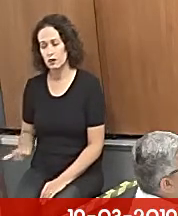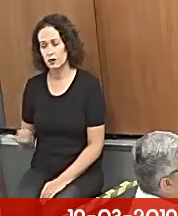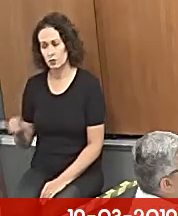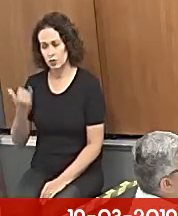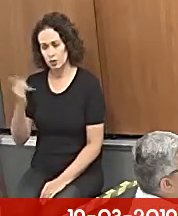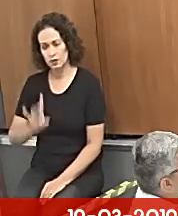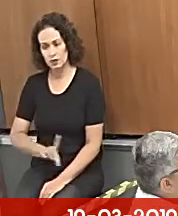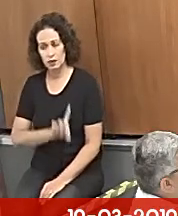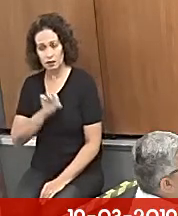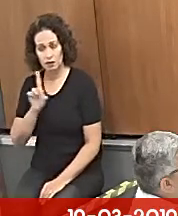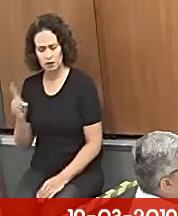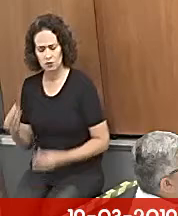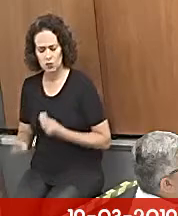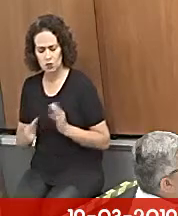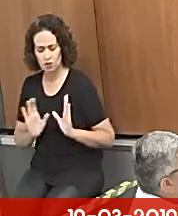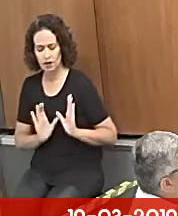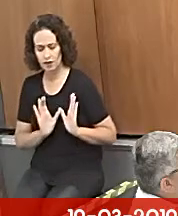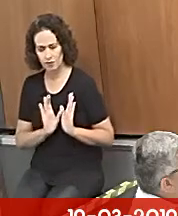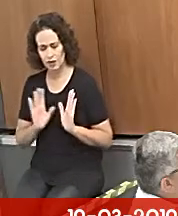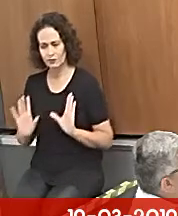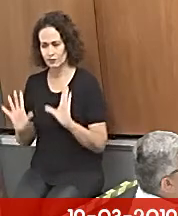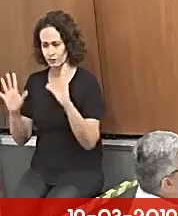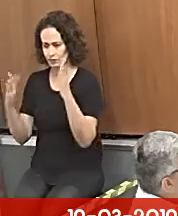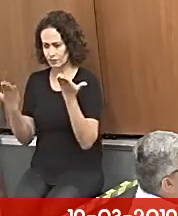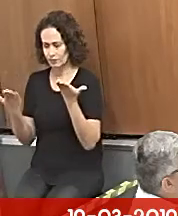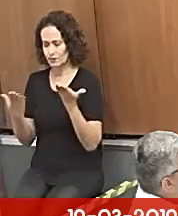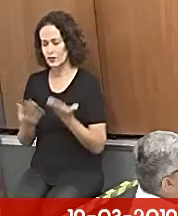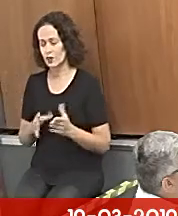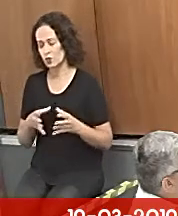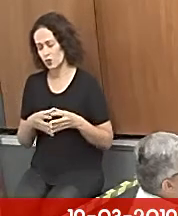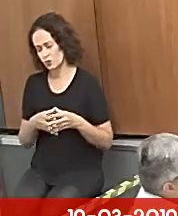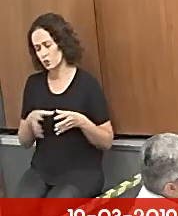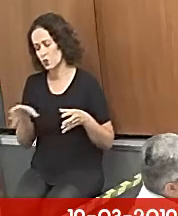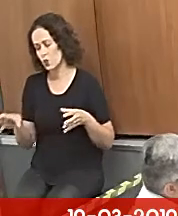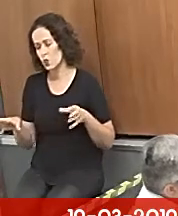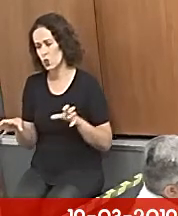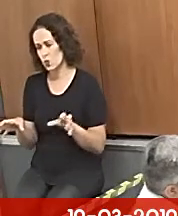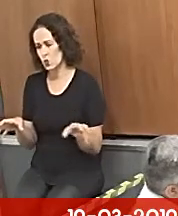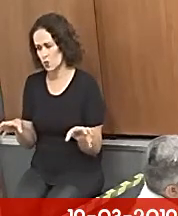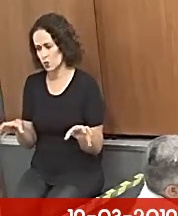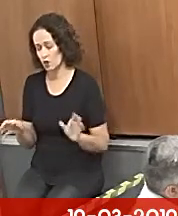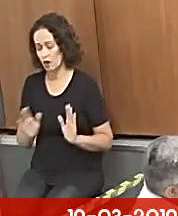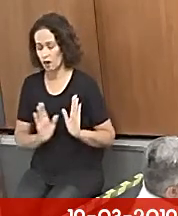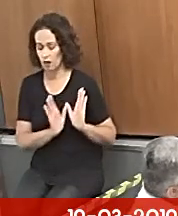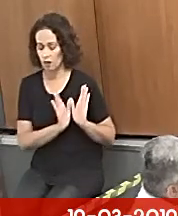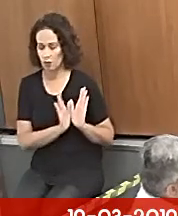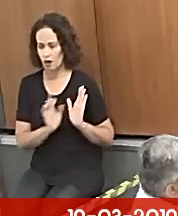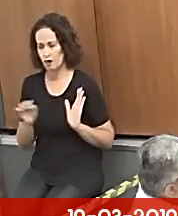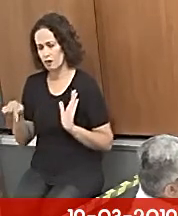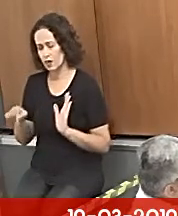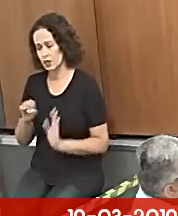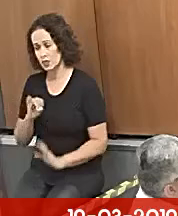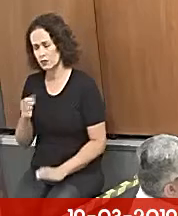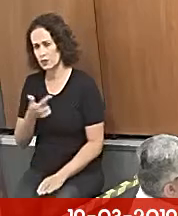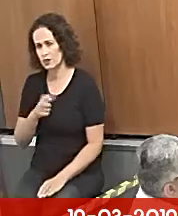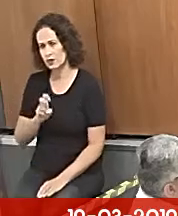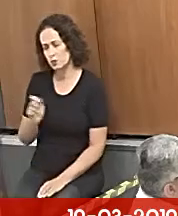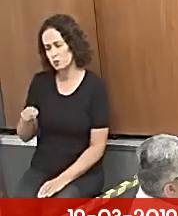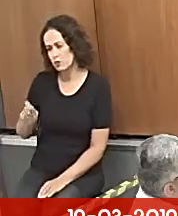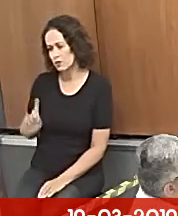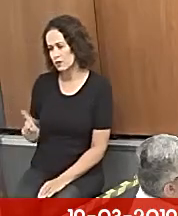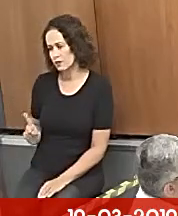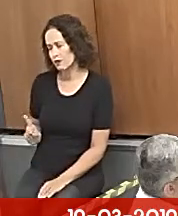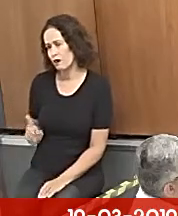como as apaes comemoram a gente nos dividir para estar nessa parte se o dia 25 no futebol 26 a gente se preocupa